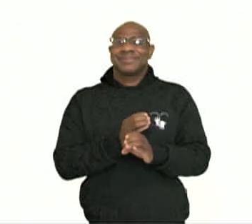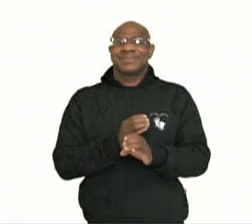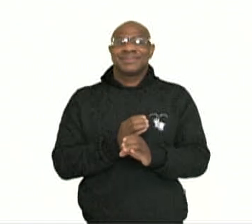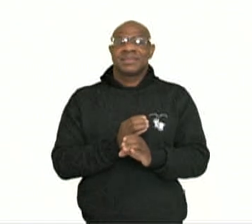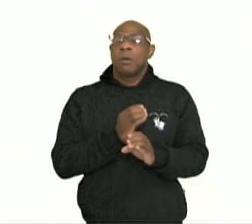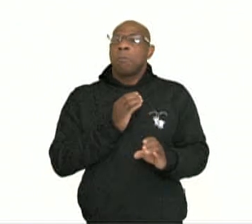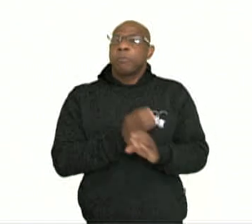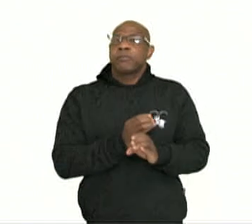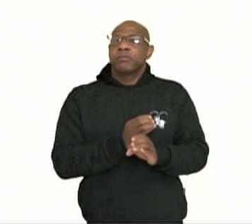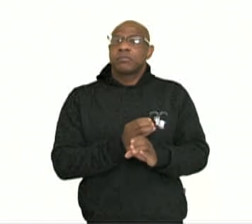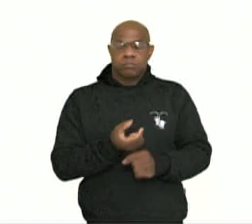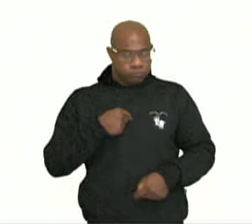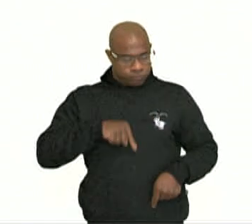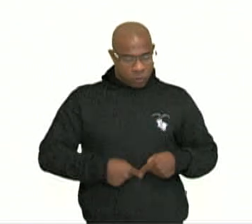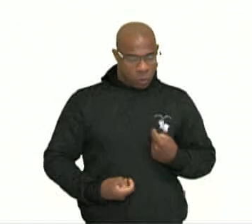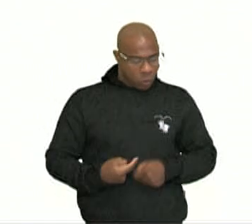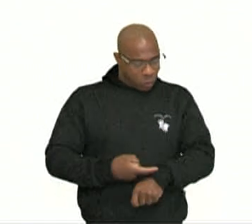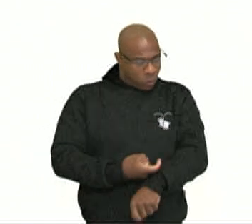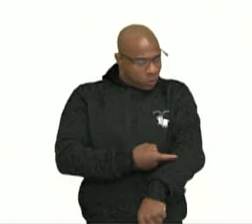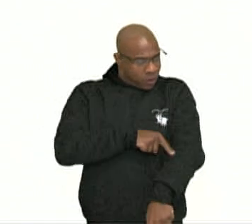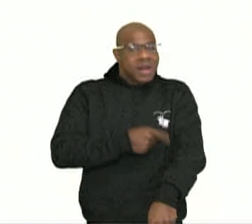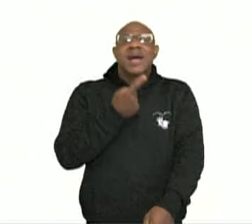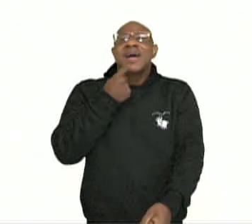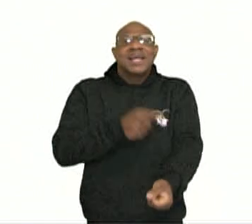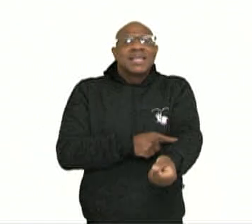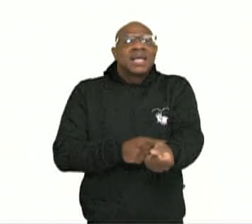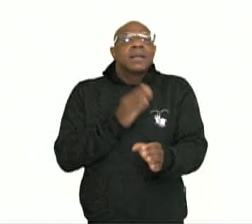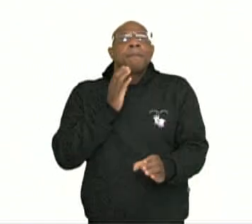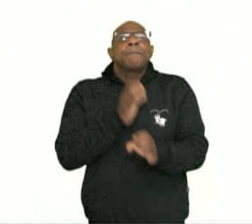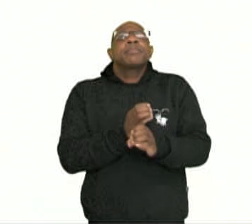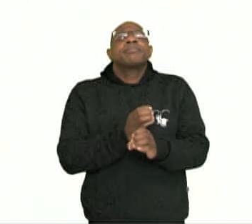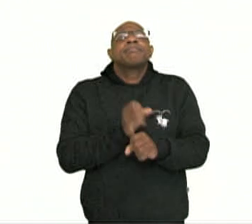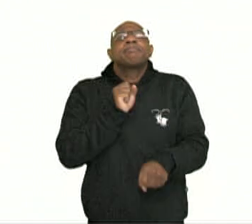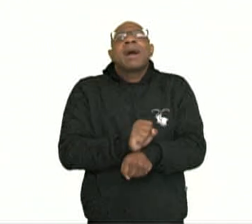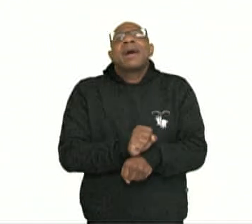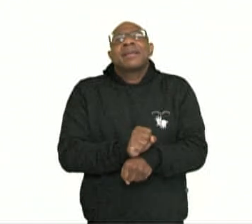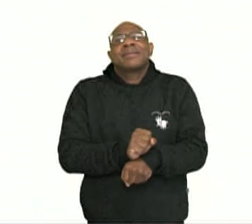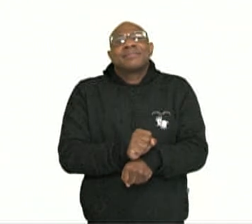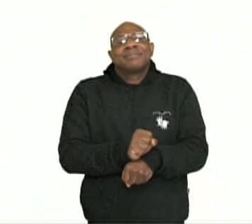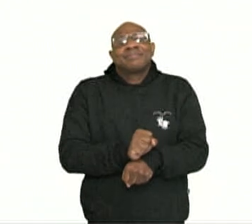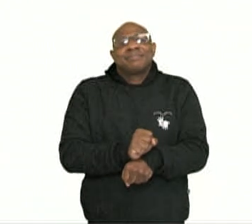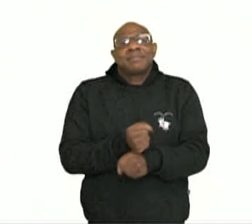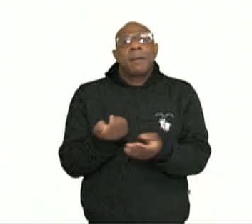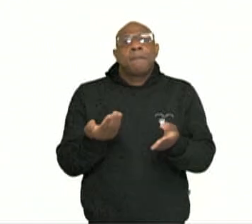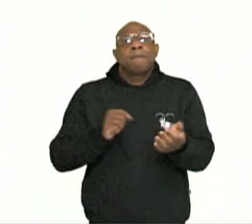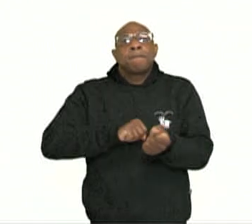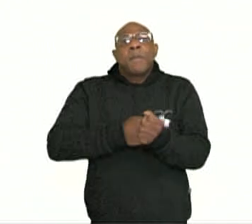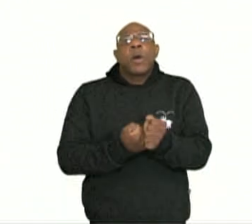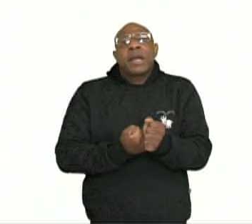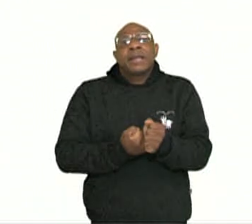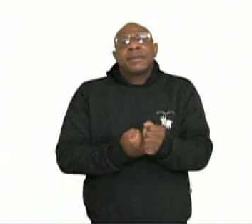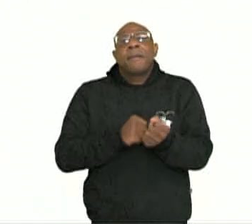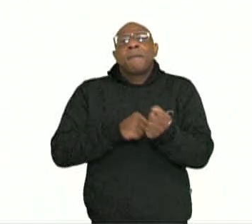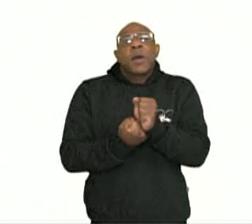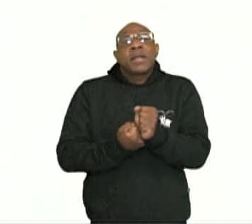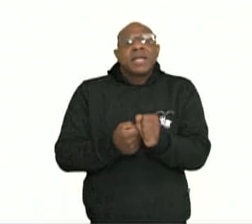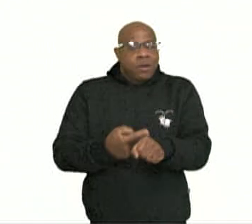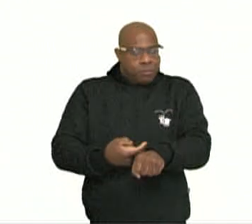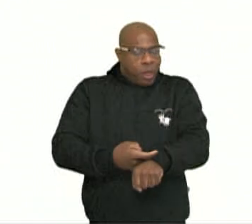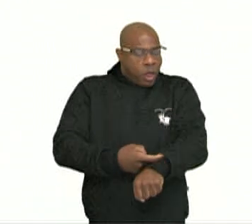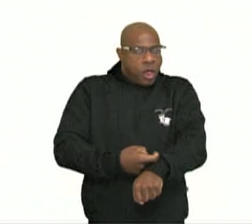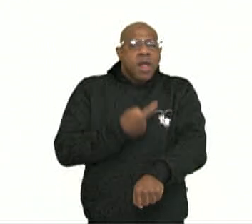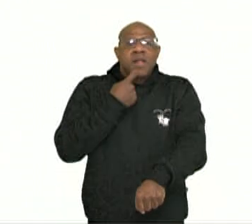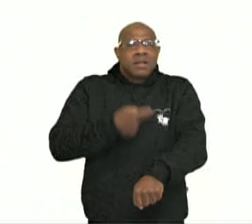afetar a circulação, exatamente a corrente sanguínea. Gente, olha aqui essa imagem, triste, né? Não é uma